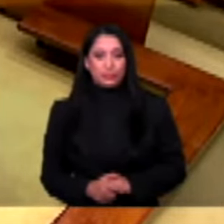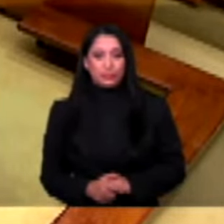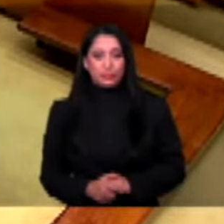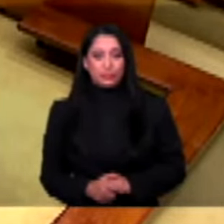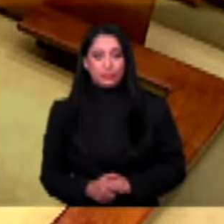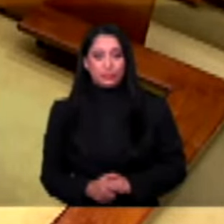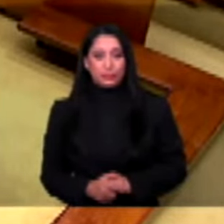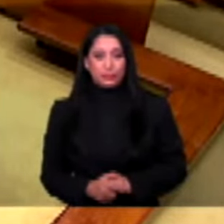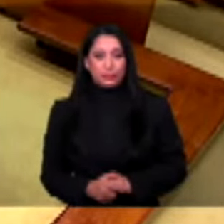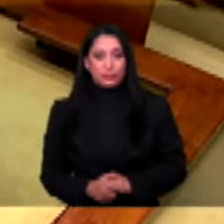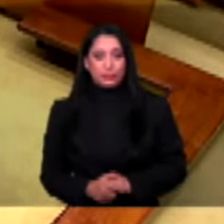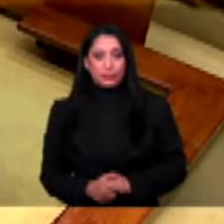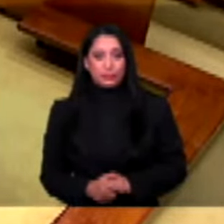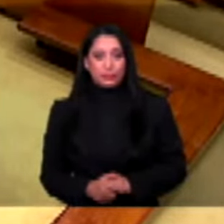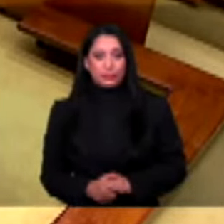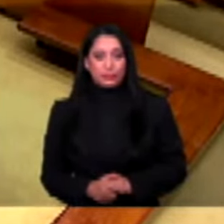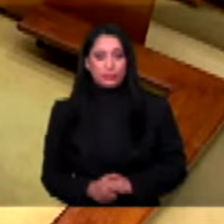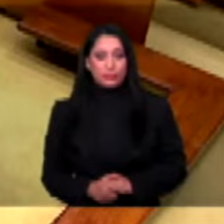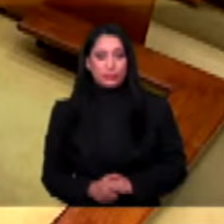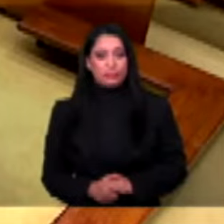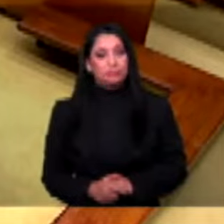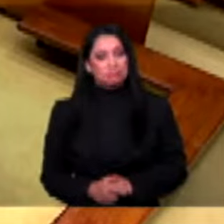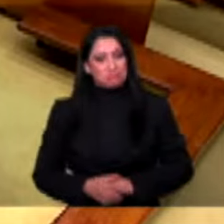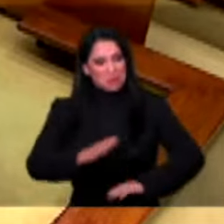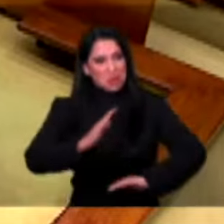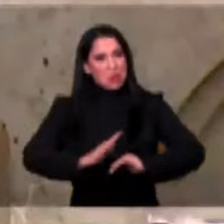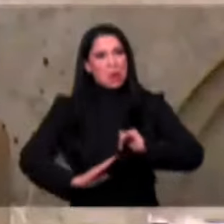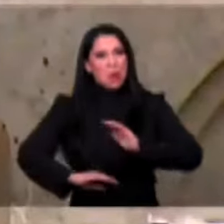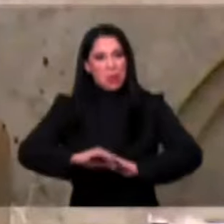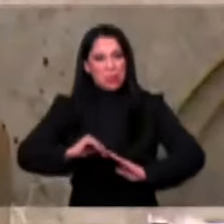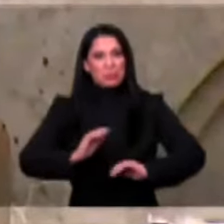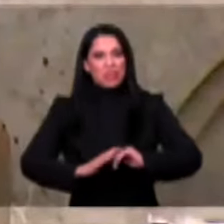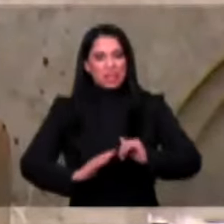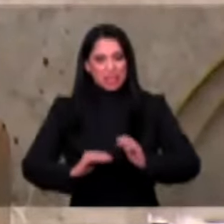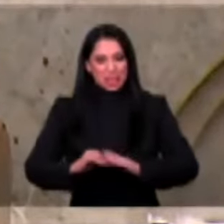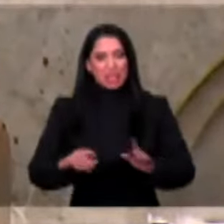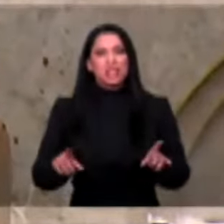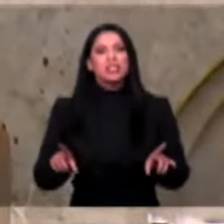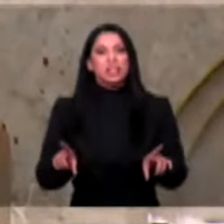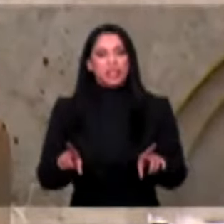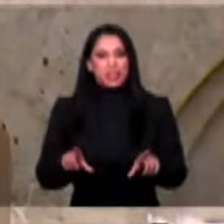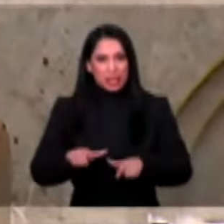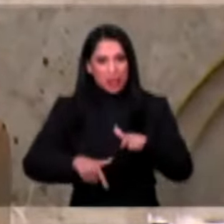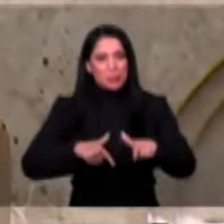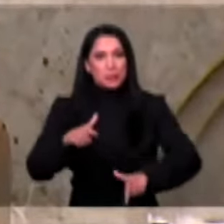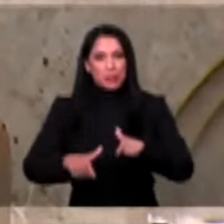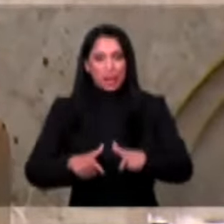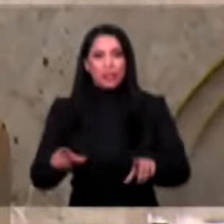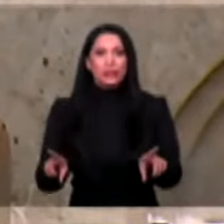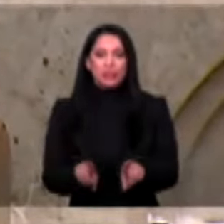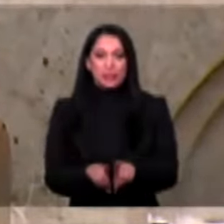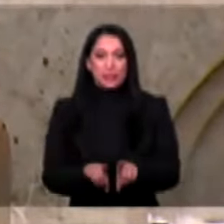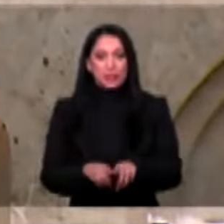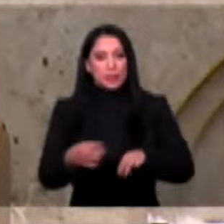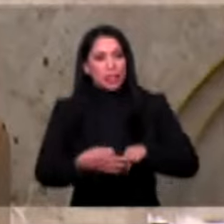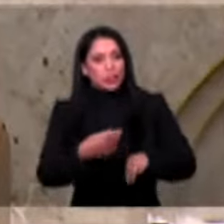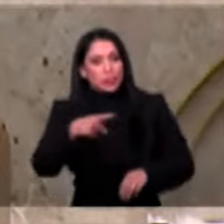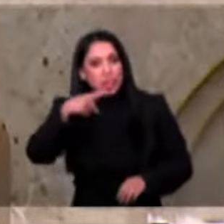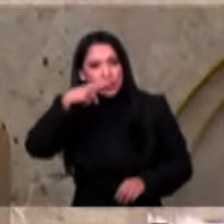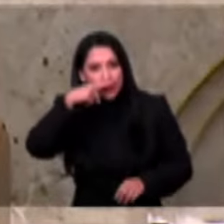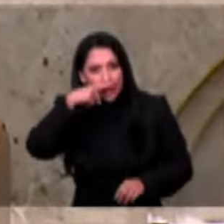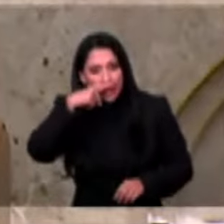E em estrada competentemente pavimentada pelo ministro Edson Fachin, mais